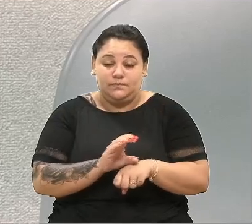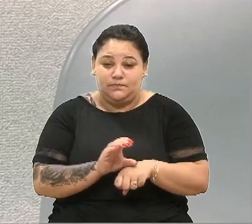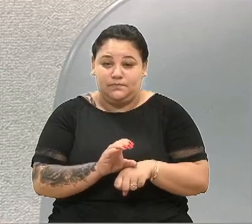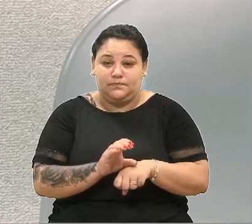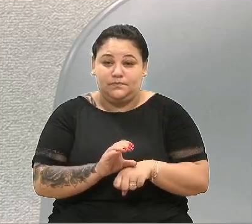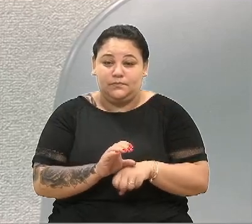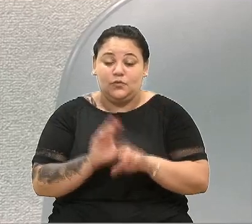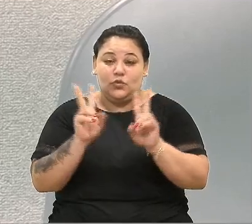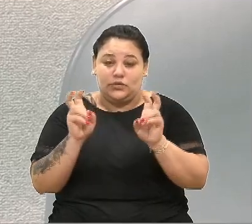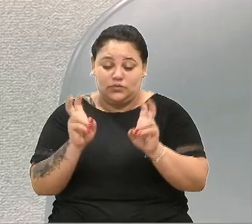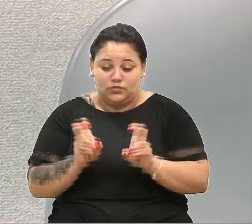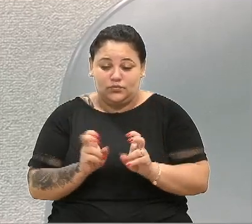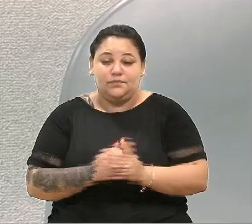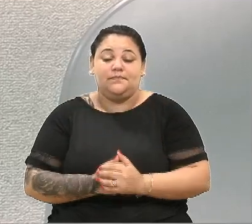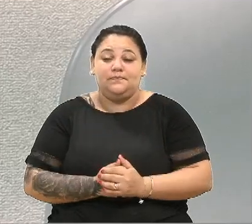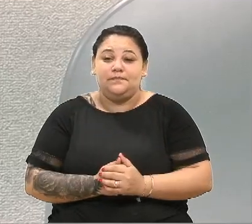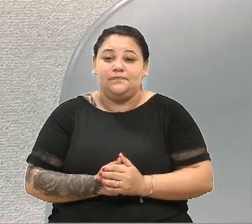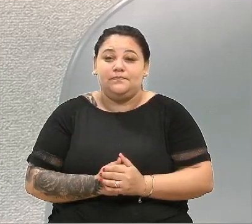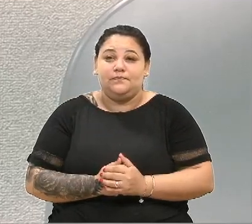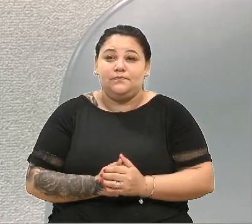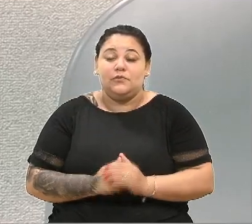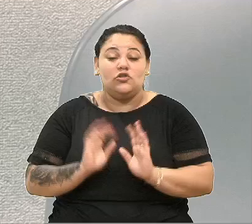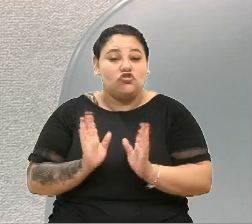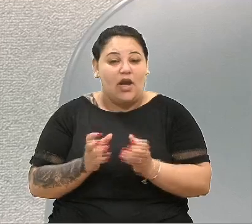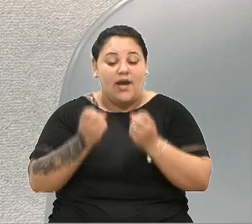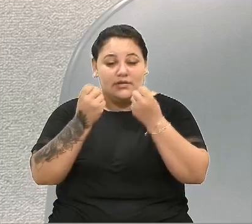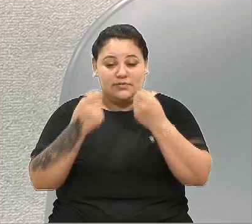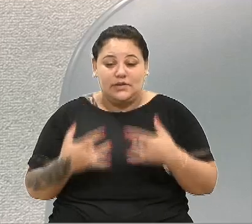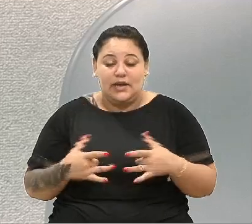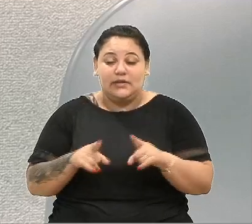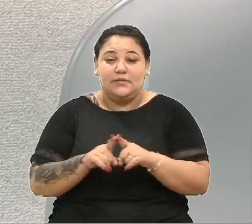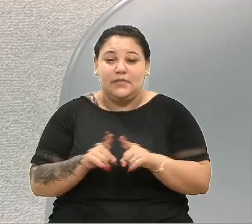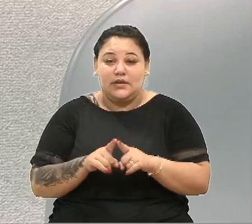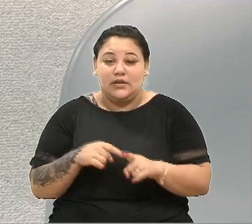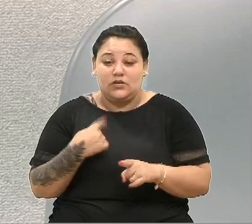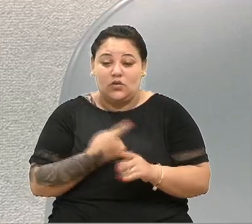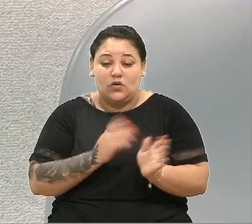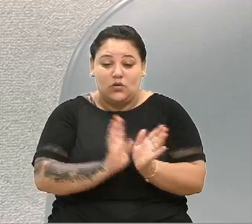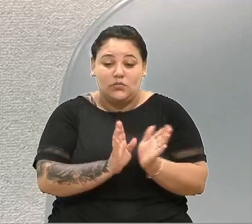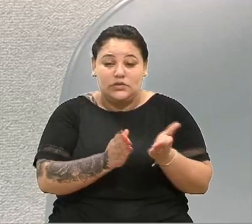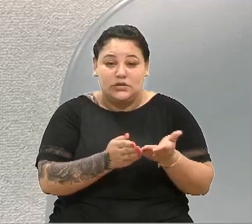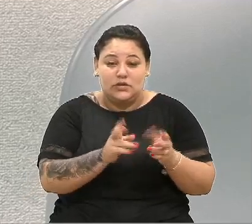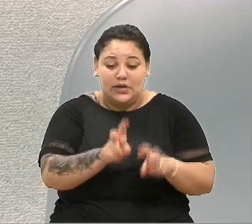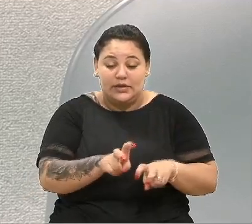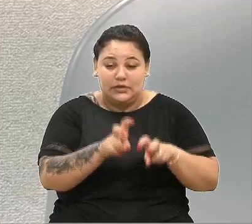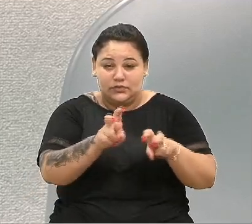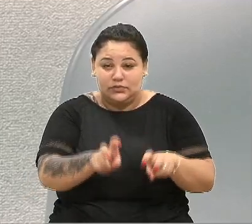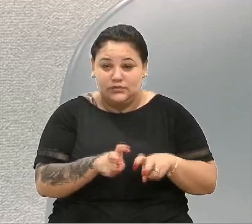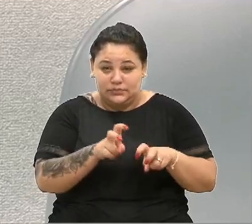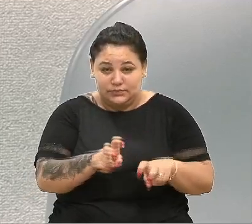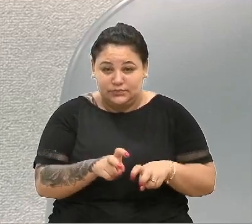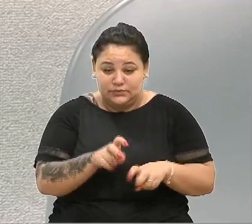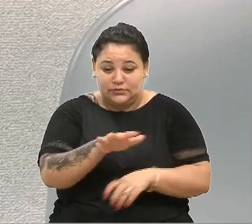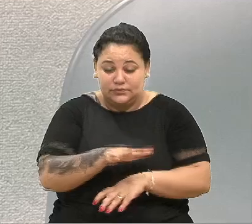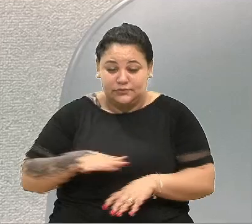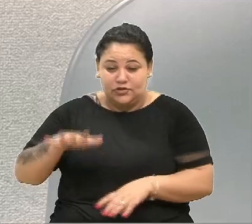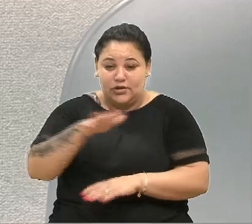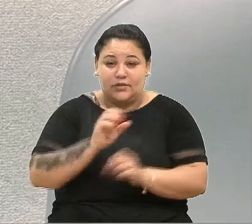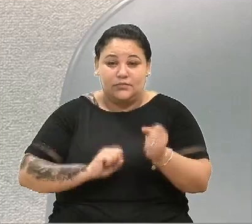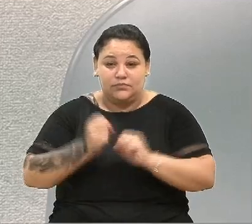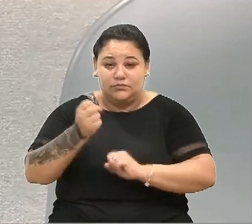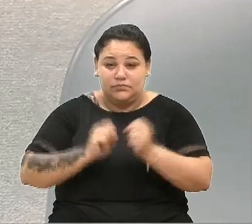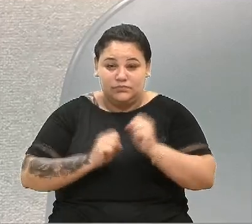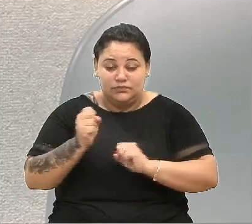da matéria. Face ao exposto, essa Comissão da Agricultura, Agroindústria, Pecuária